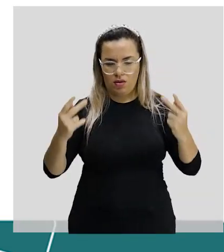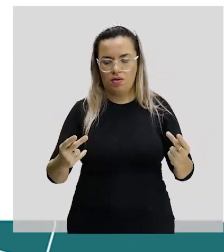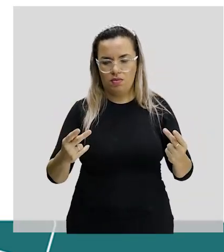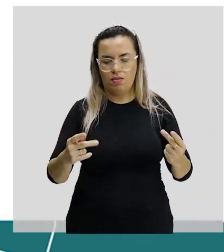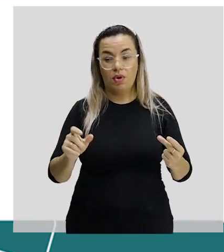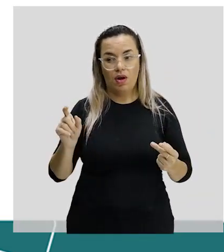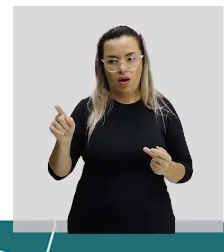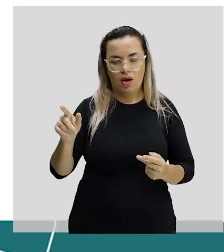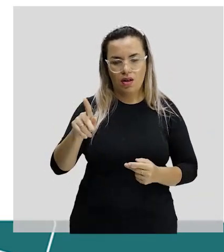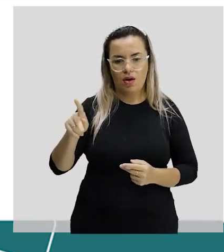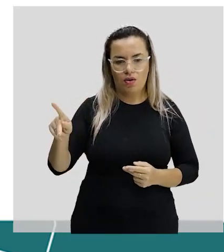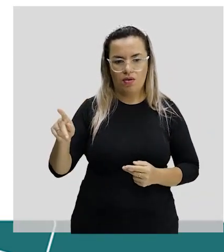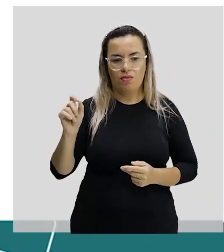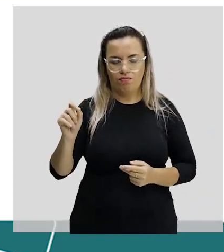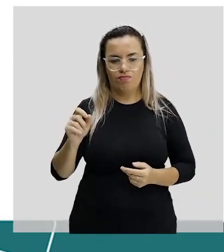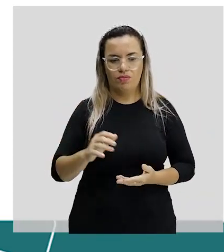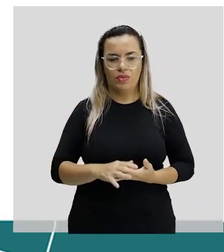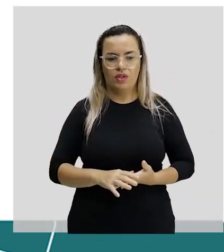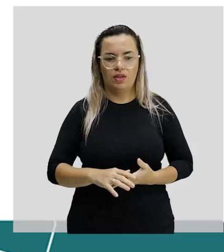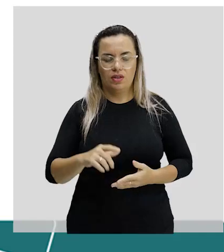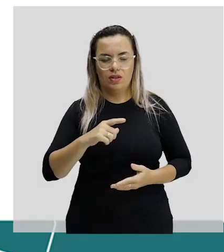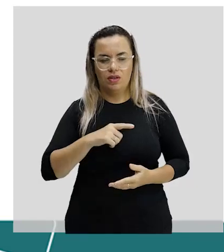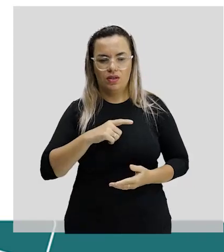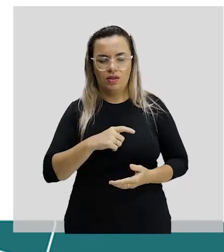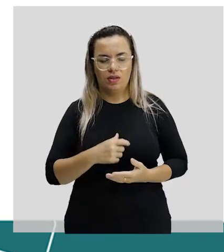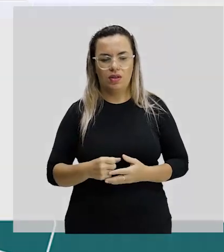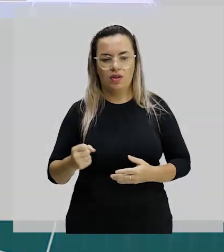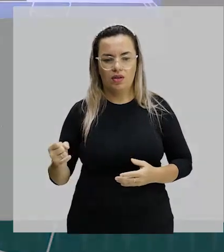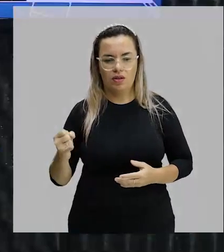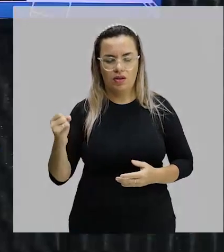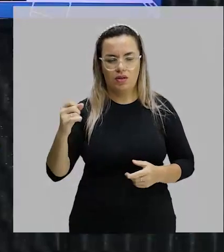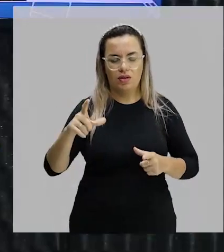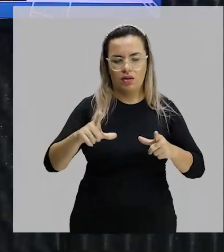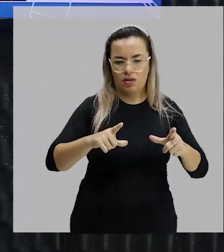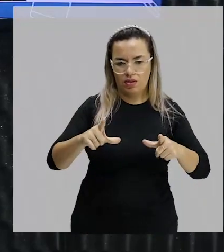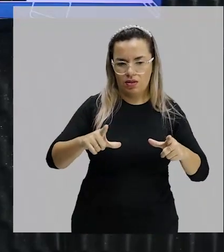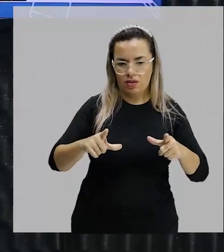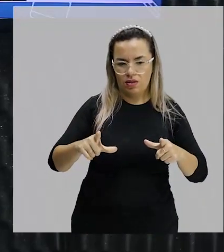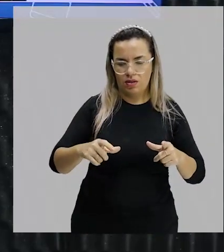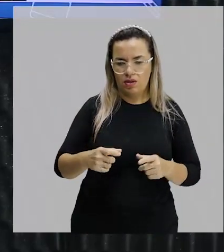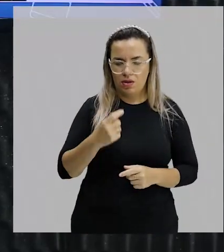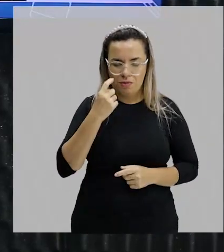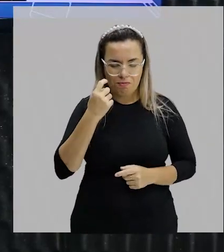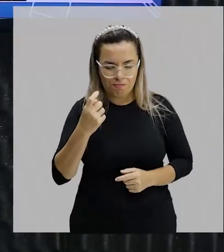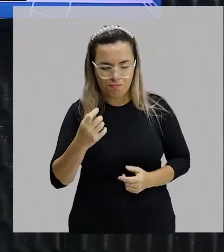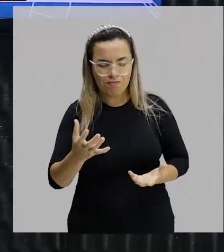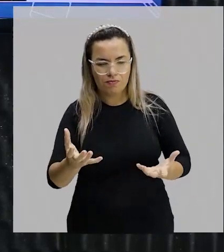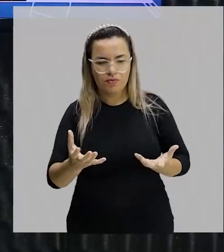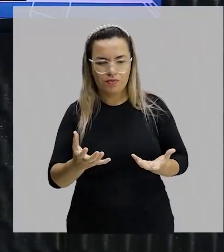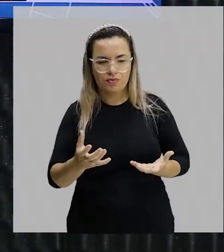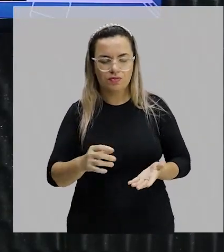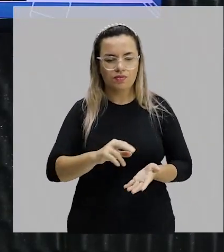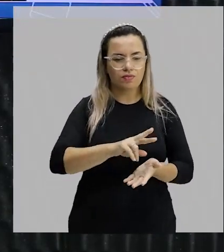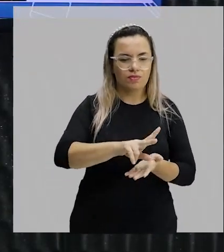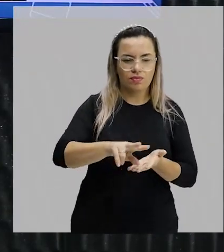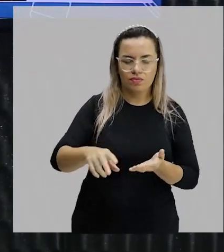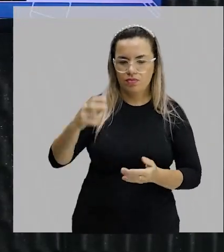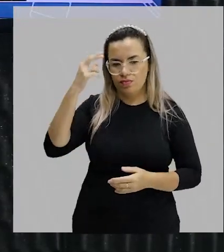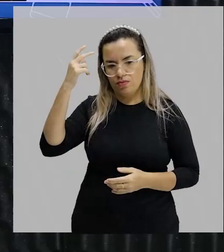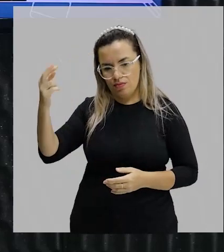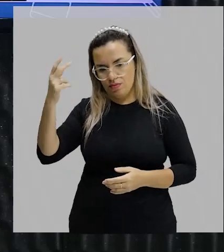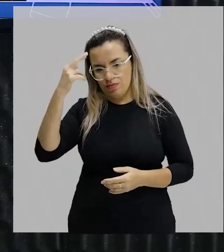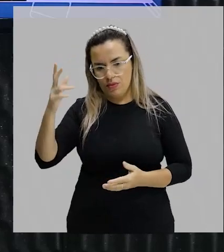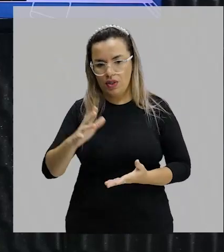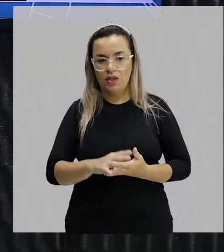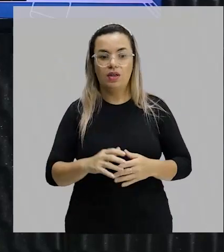de alguns anos atrás, que a gente tem interesse em trabalhar outras situações. E como a montagem da cena, percebe-se, nesse momento a gente precisava da